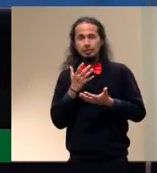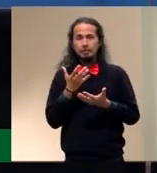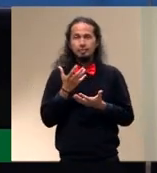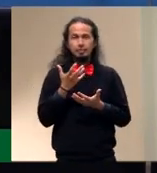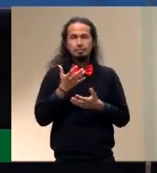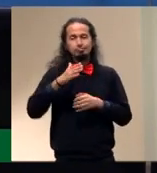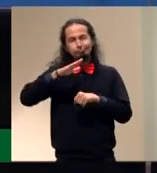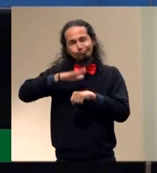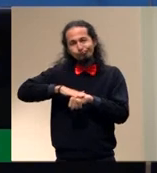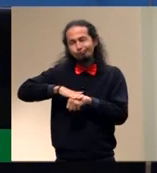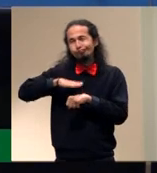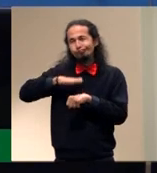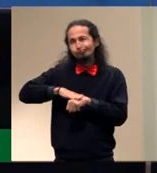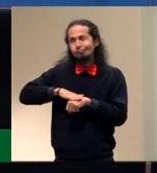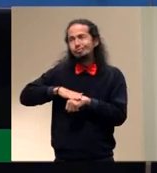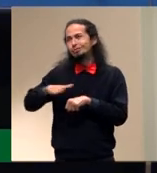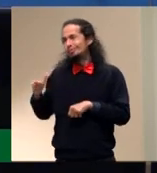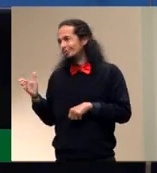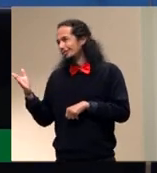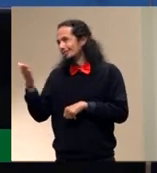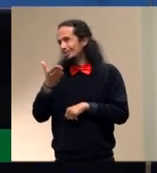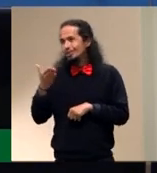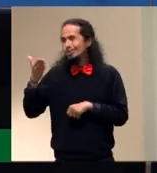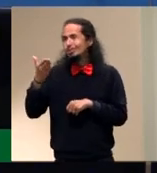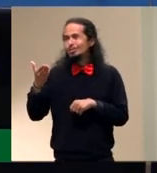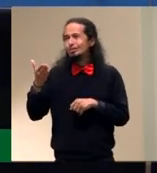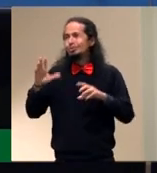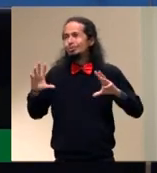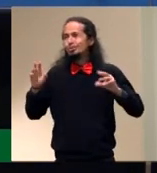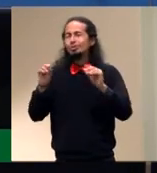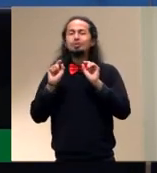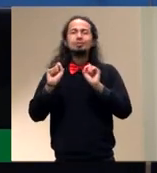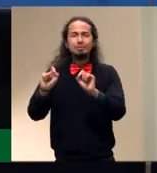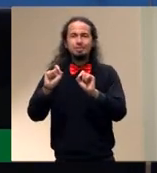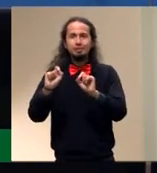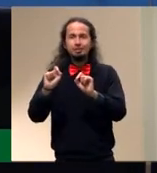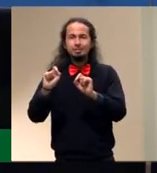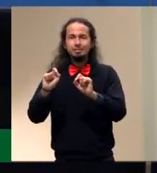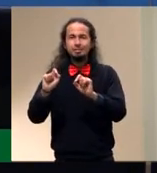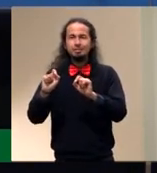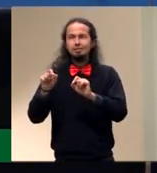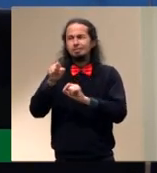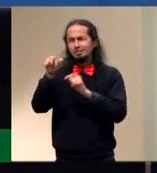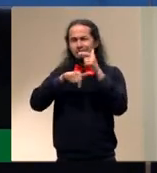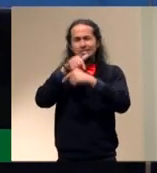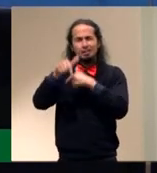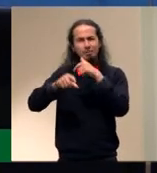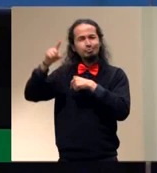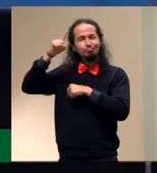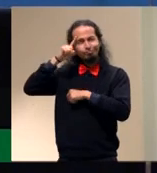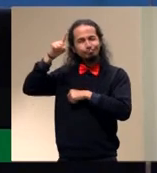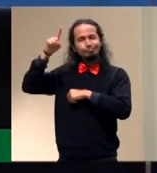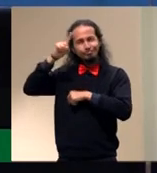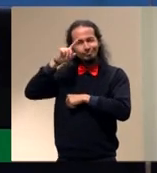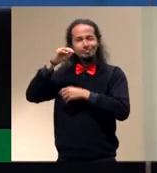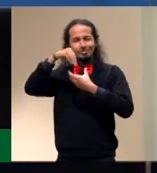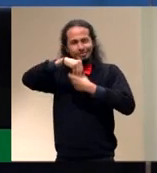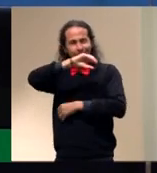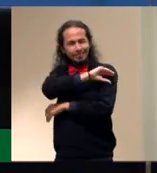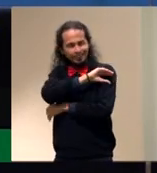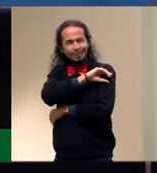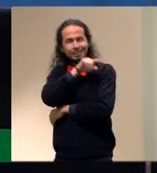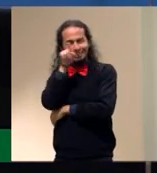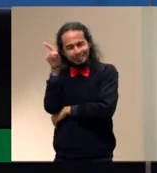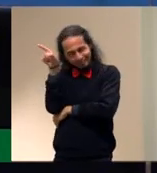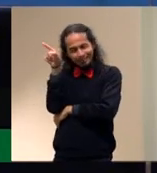conclamar vocês juntos, assim, a todos vocês que fazem esse dia a dia com as crianças acontecer, que